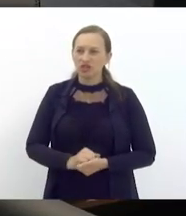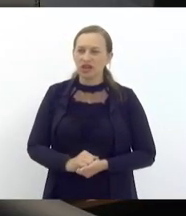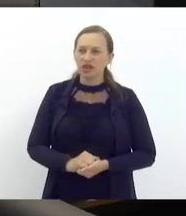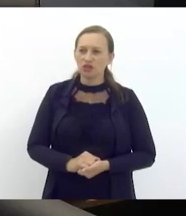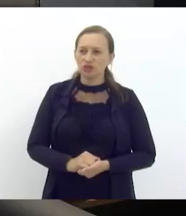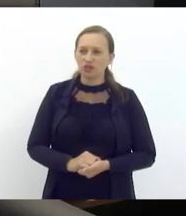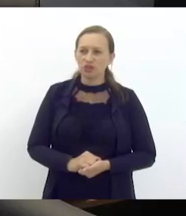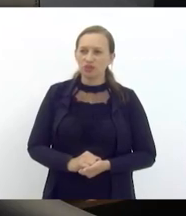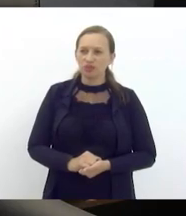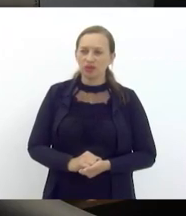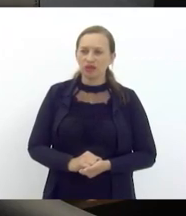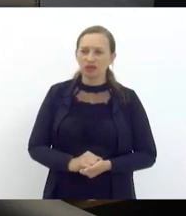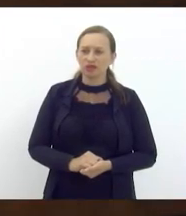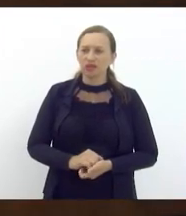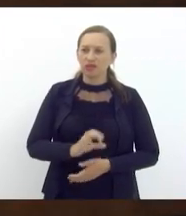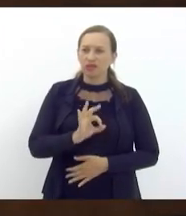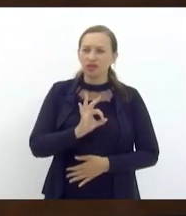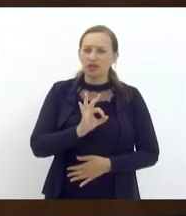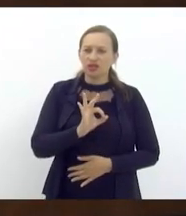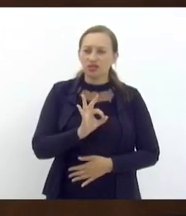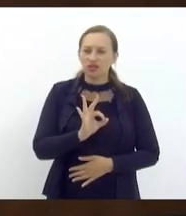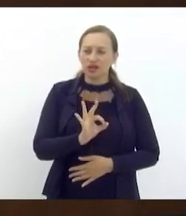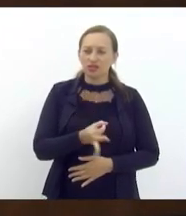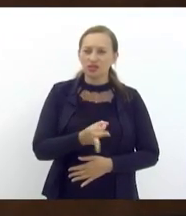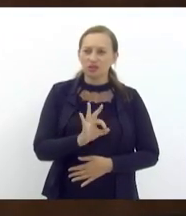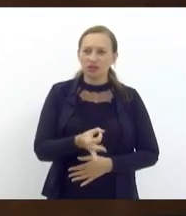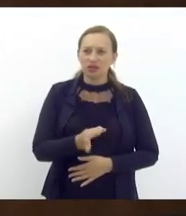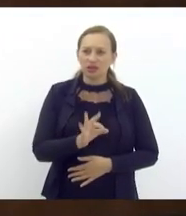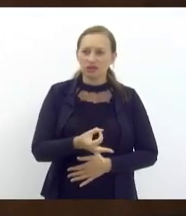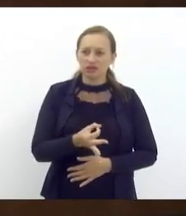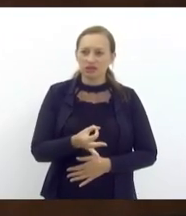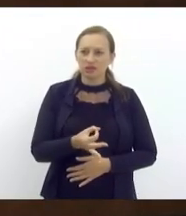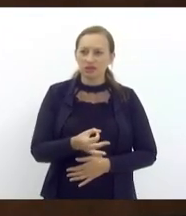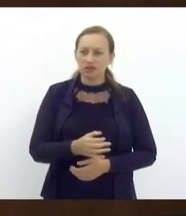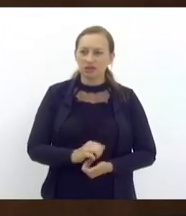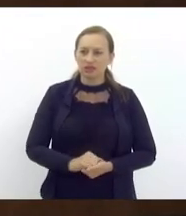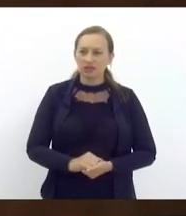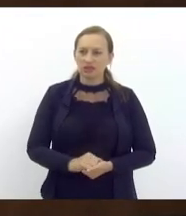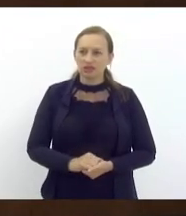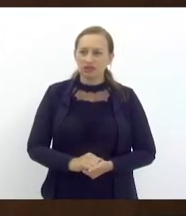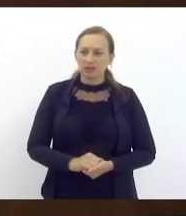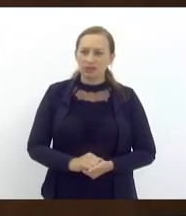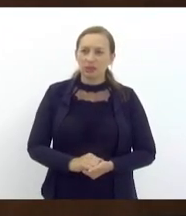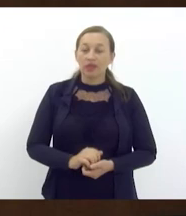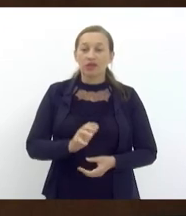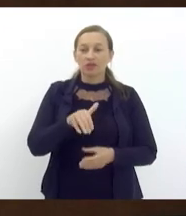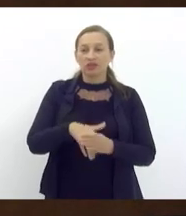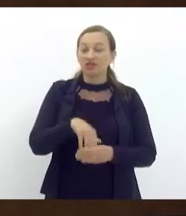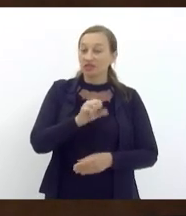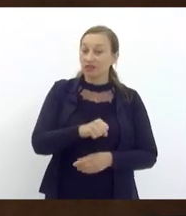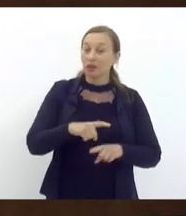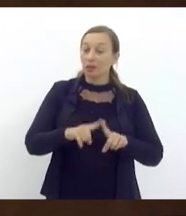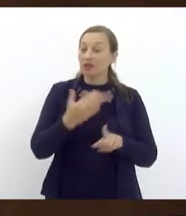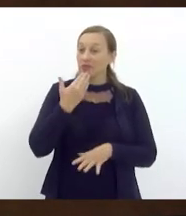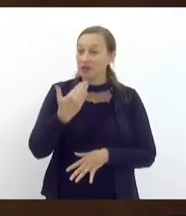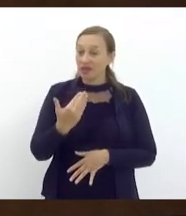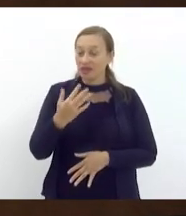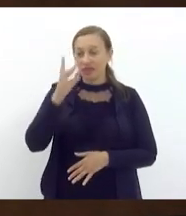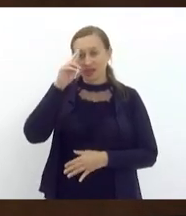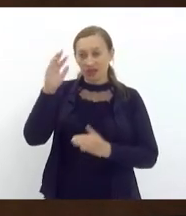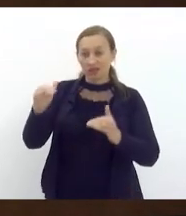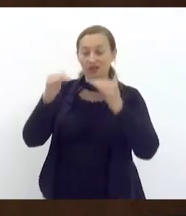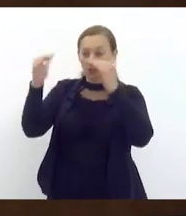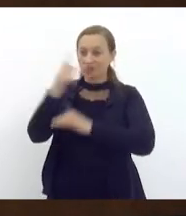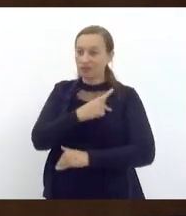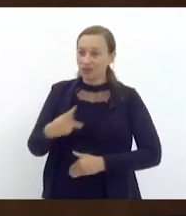evidentemente que eu só estou votando favorável Mas pedi a vossa